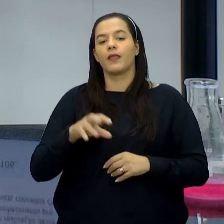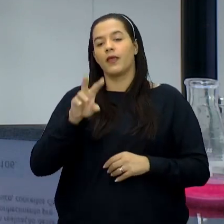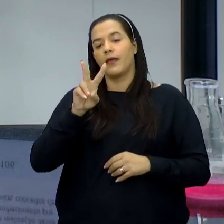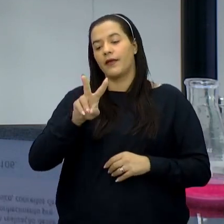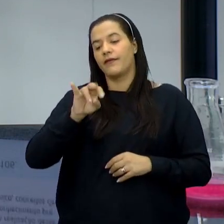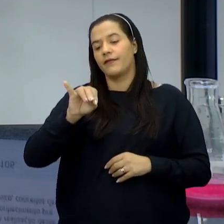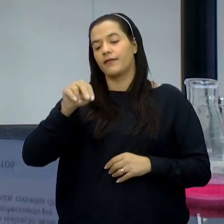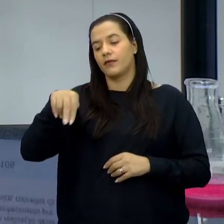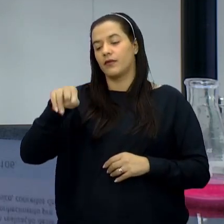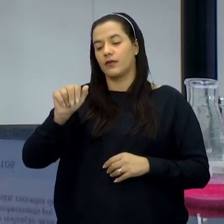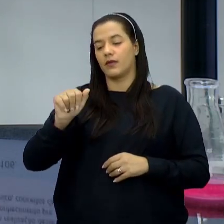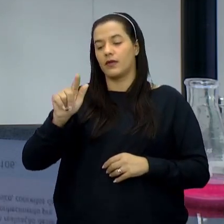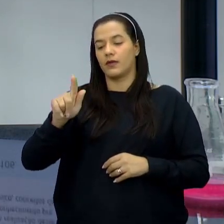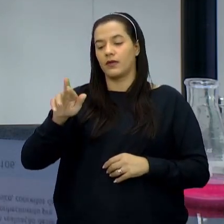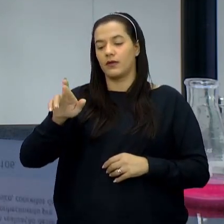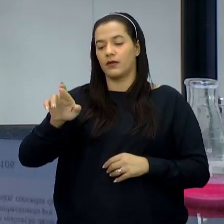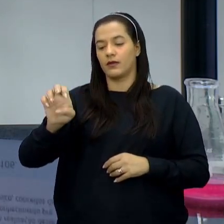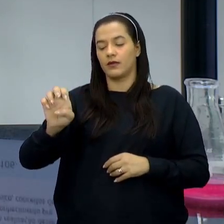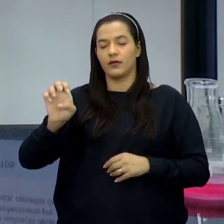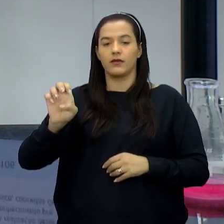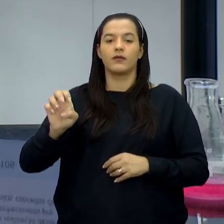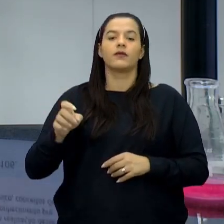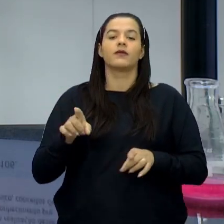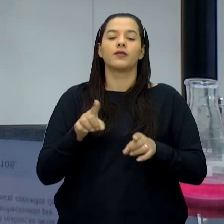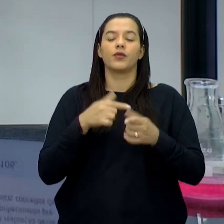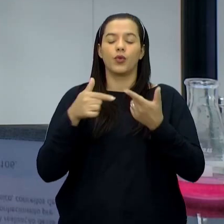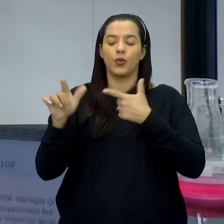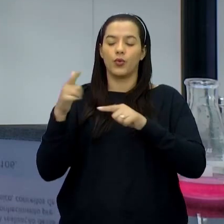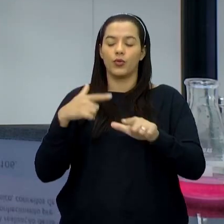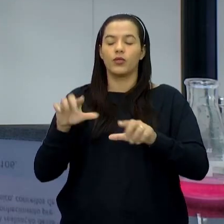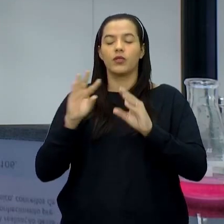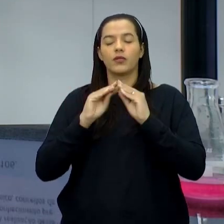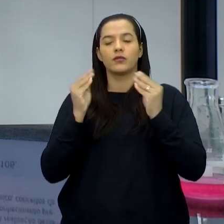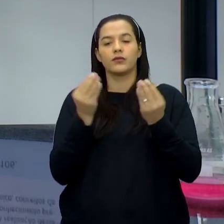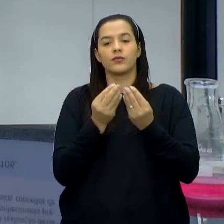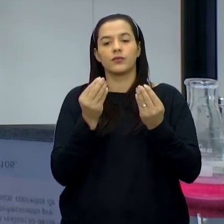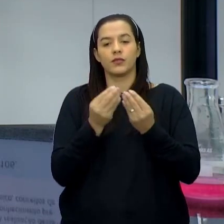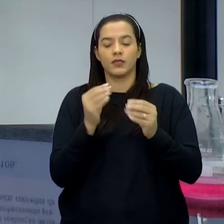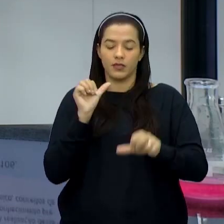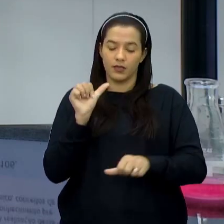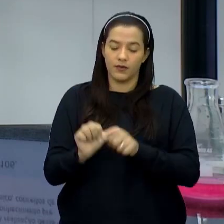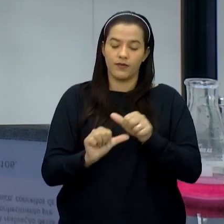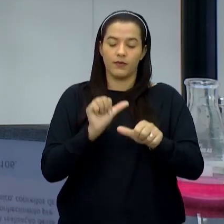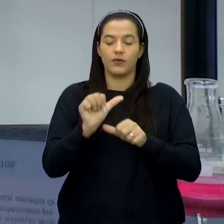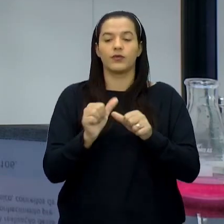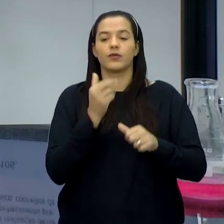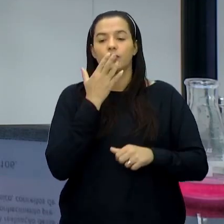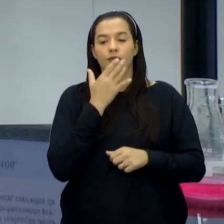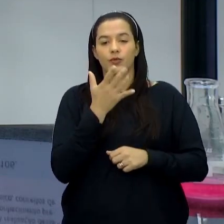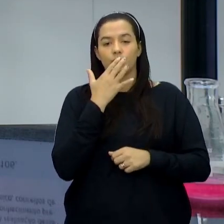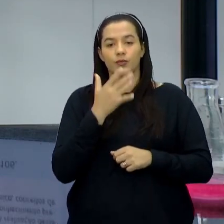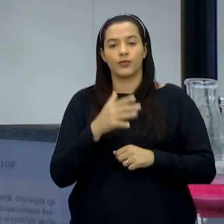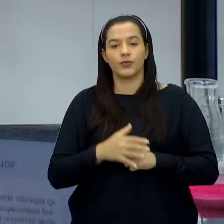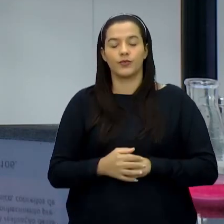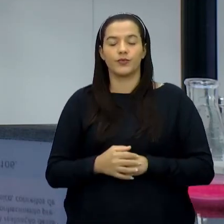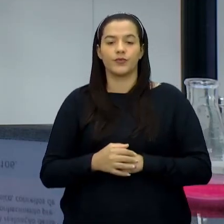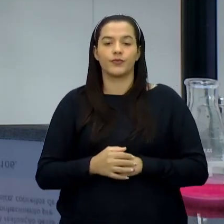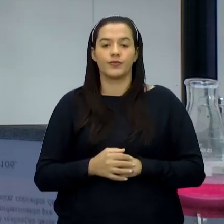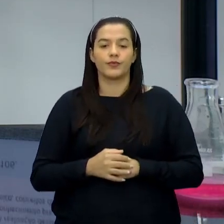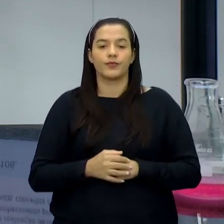ácido acético, e algumas outras substâncias que vão mudando de cor conforme é ácido ou